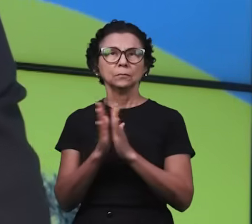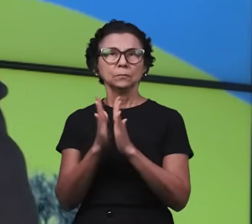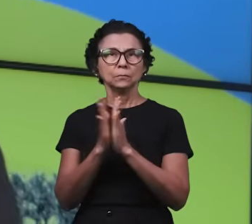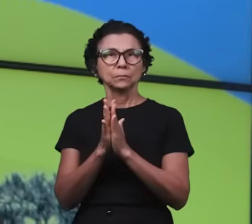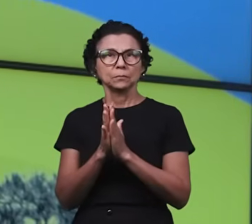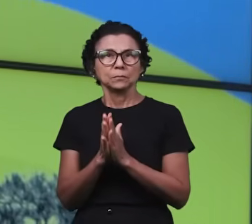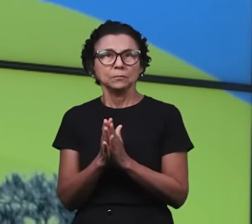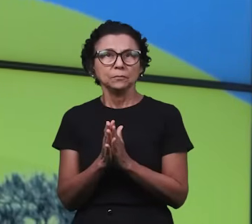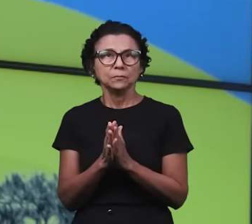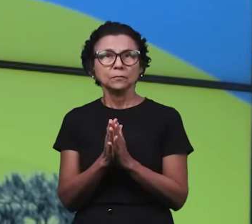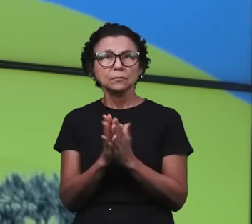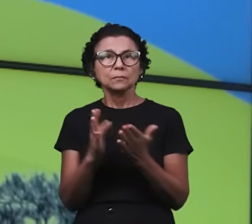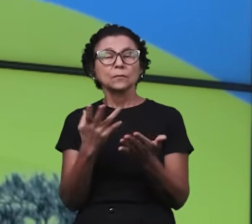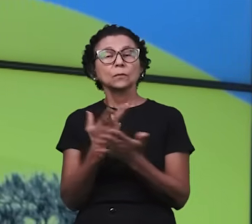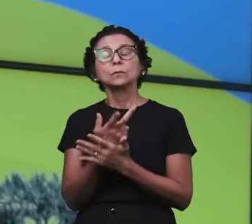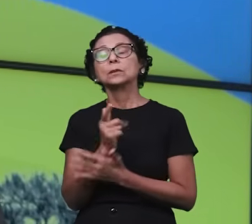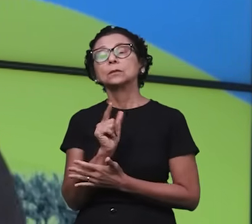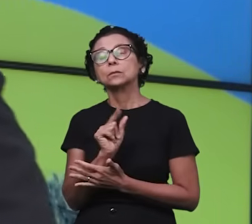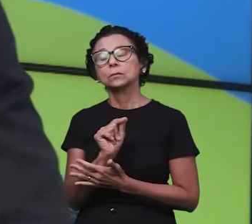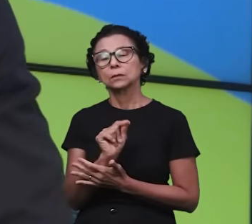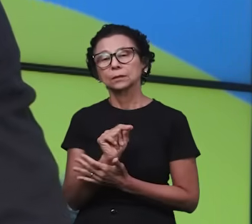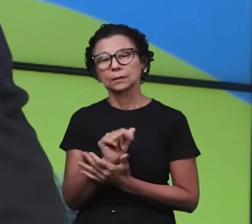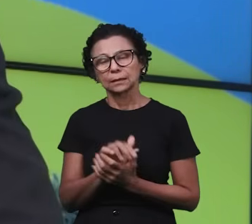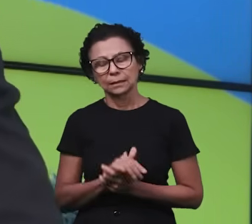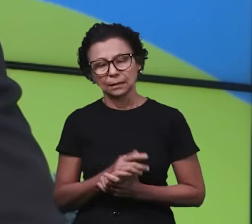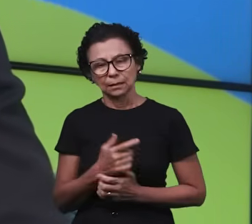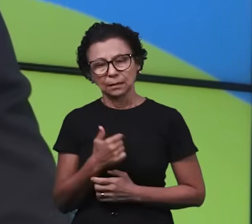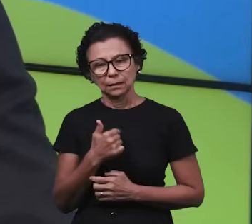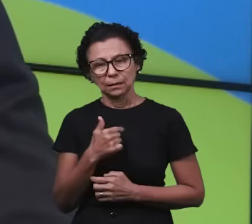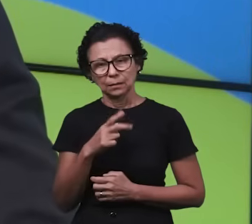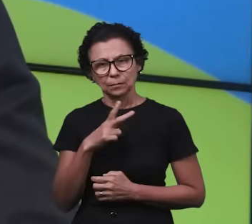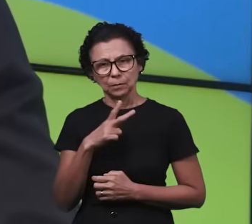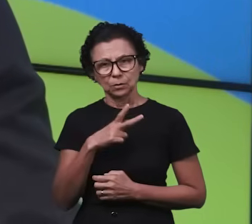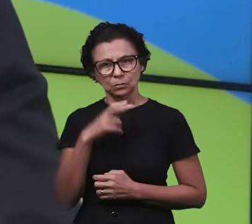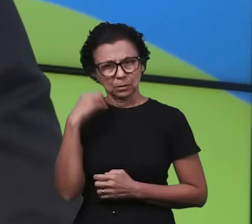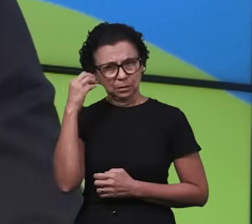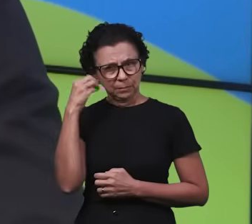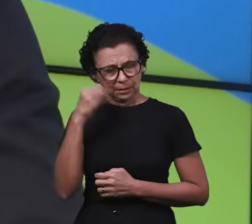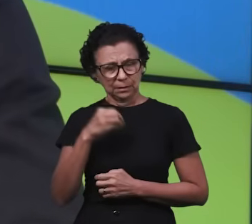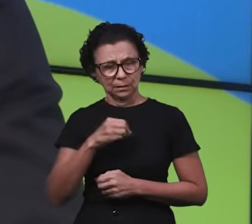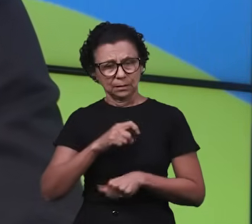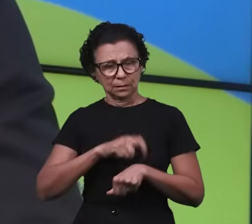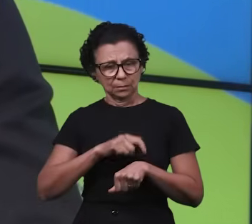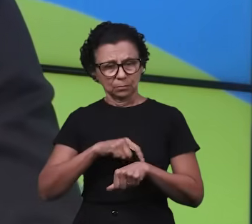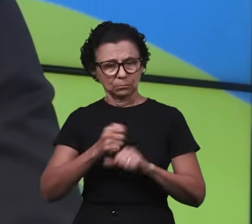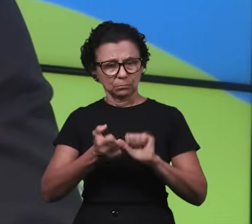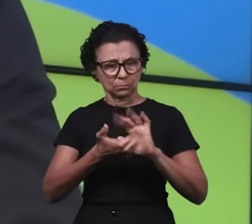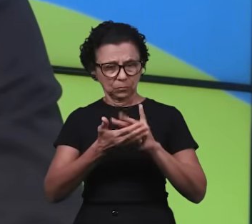E o que acontece? Eu tive uma experiência, são 2 experiências. Com o louvor,